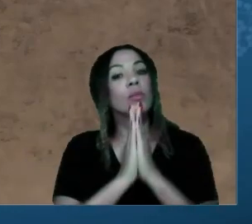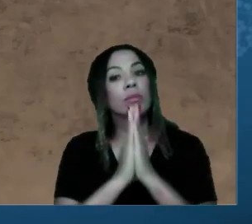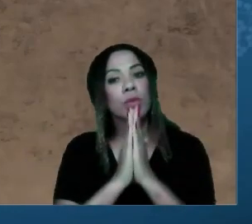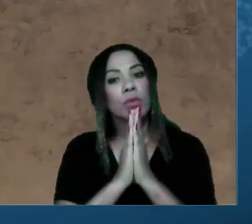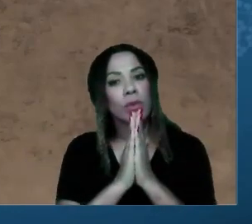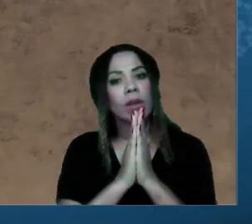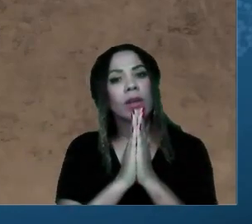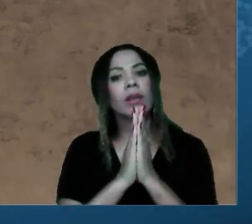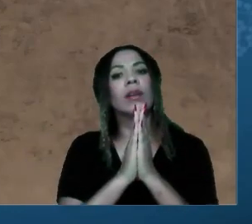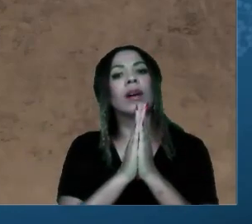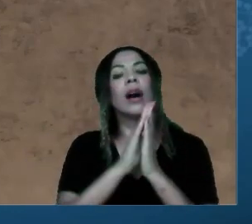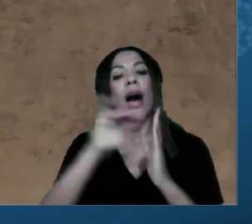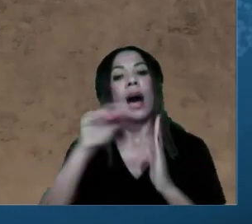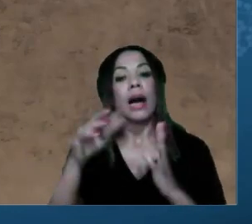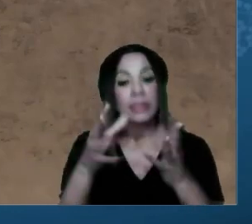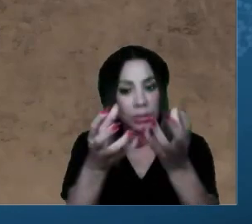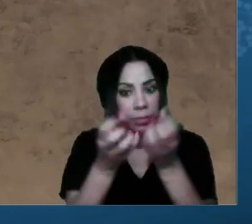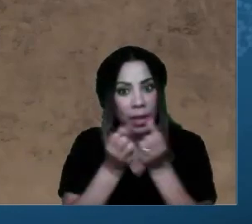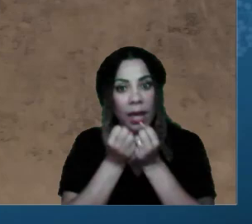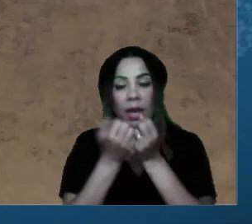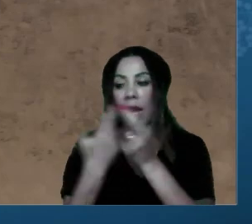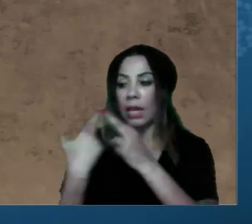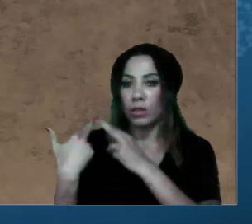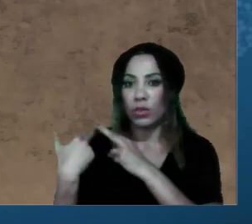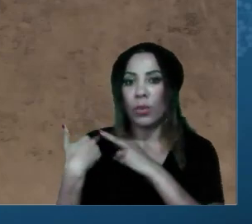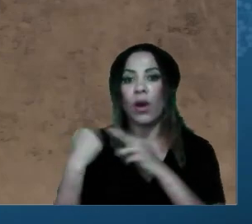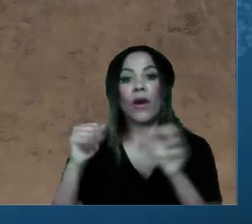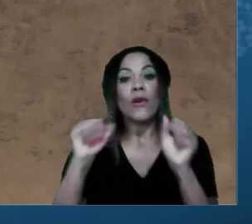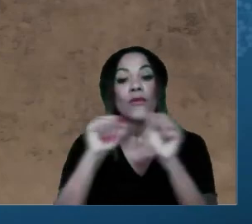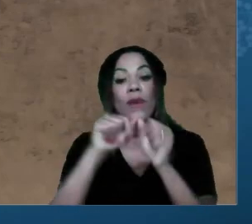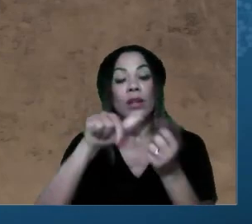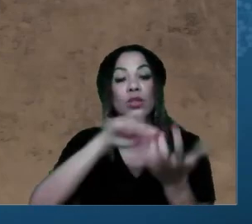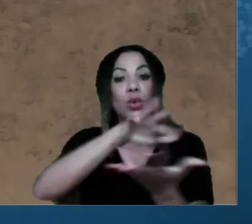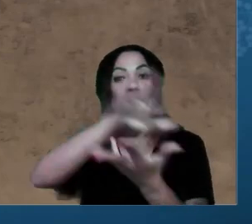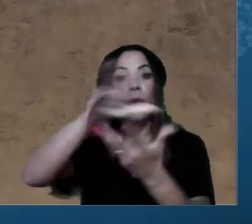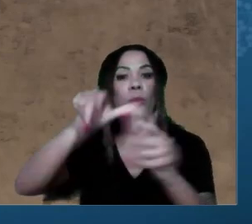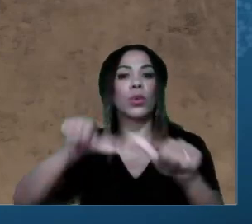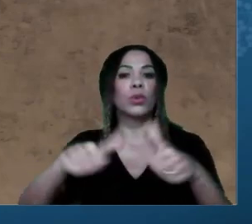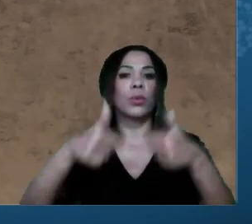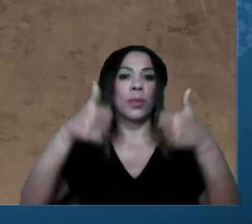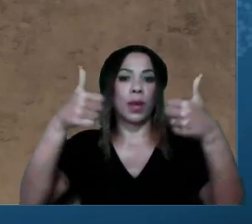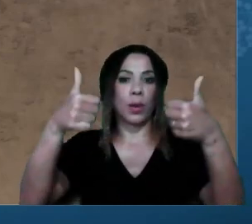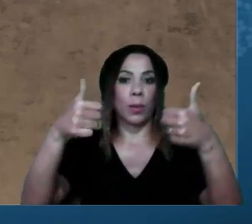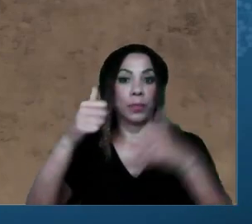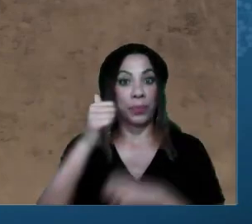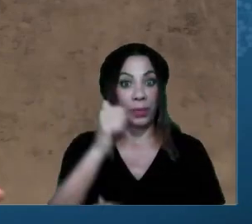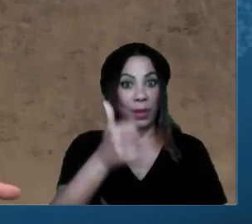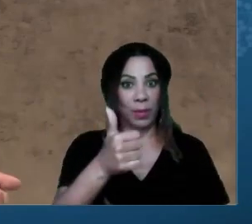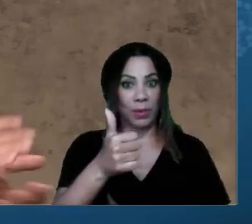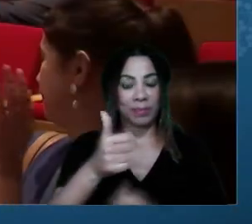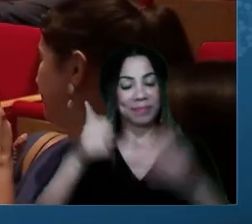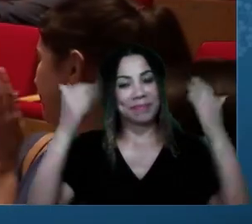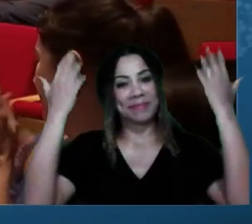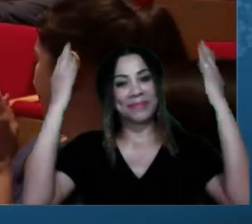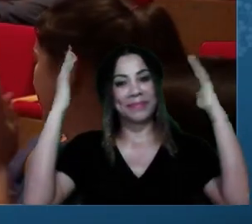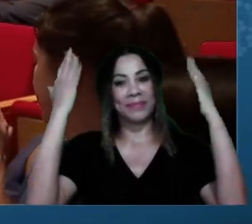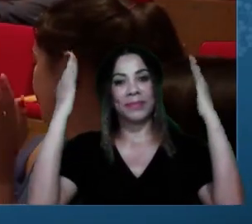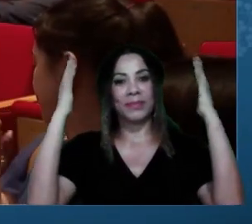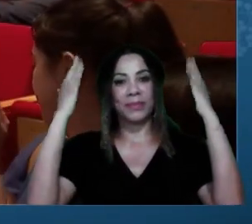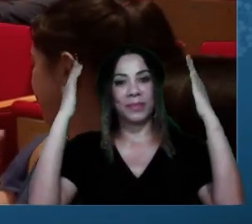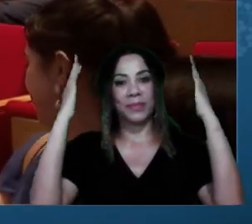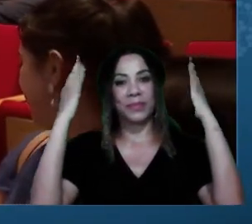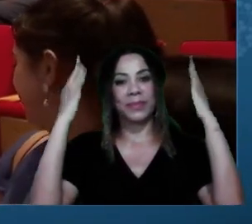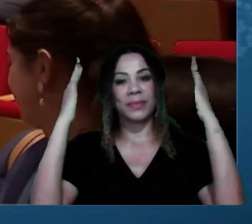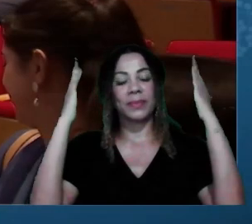essa responsabilidade e façam desse mundo um mundo melhor, tá bom? Acho que é isso.